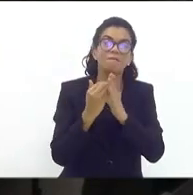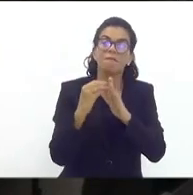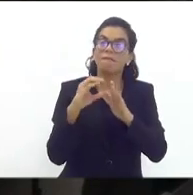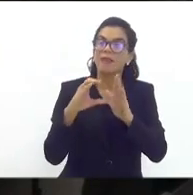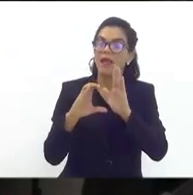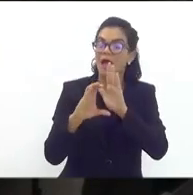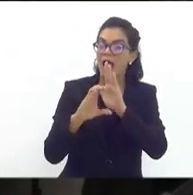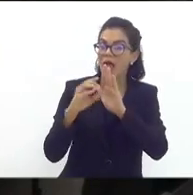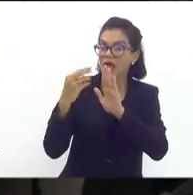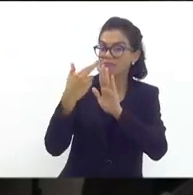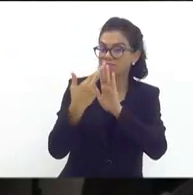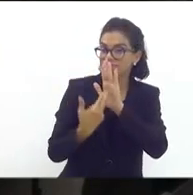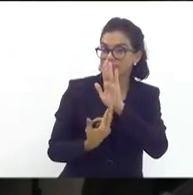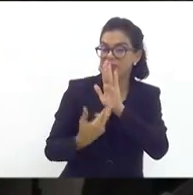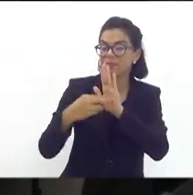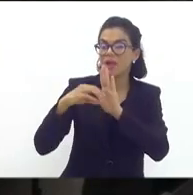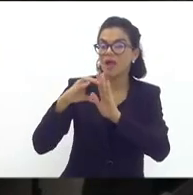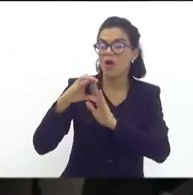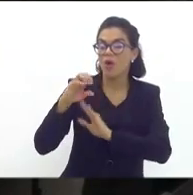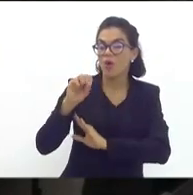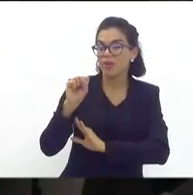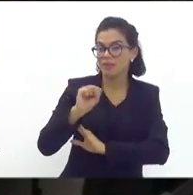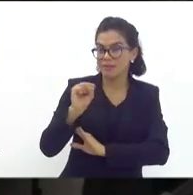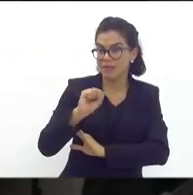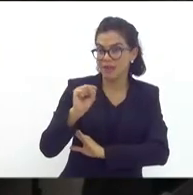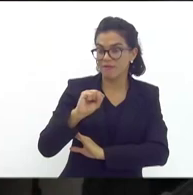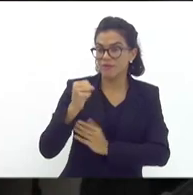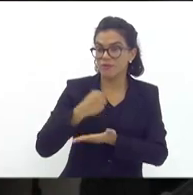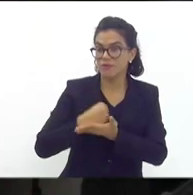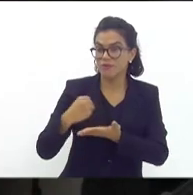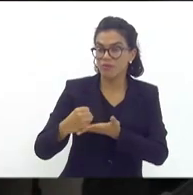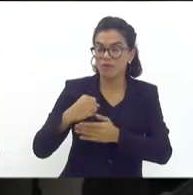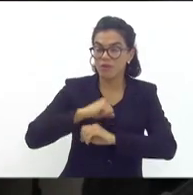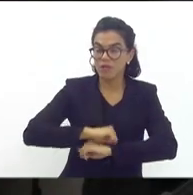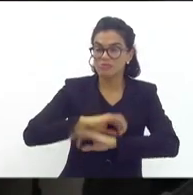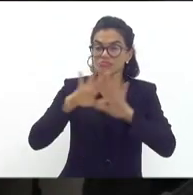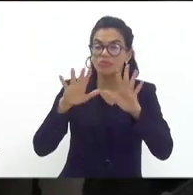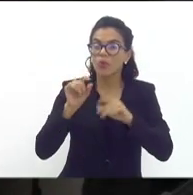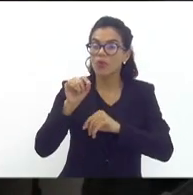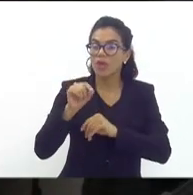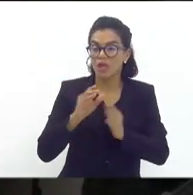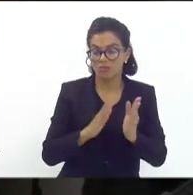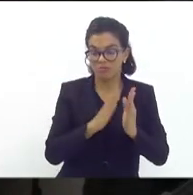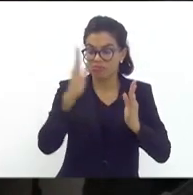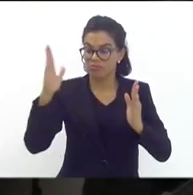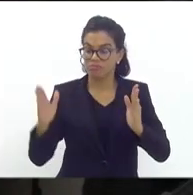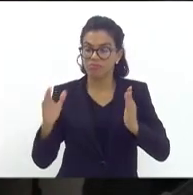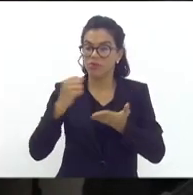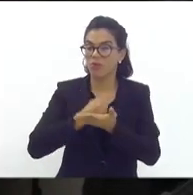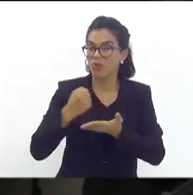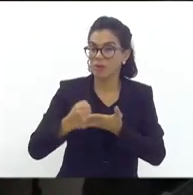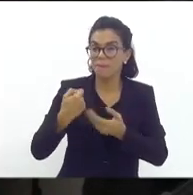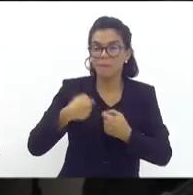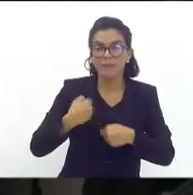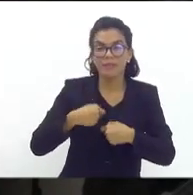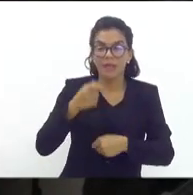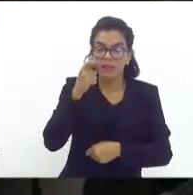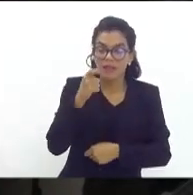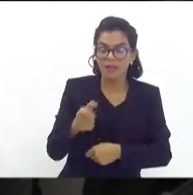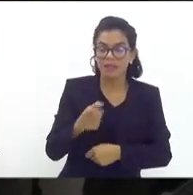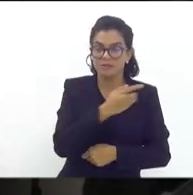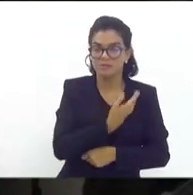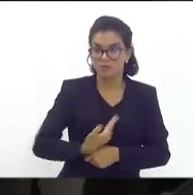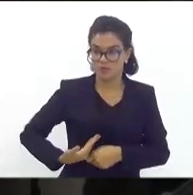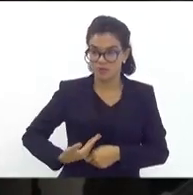oitava do contrato de concessão anterior que deixava claro que a prorrogação do contrato deveria atender ao interesse público